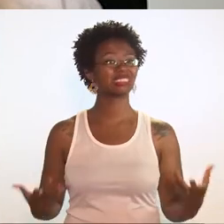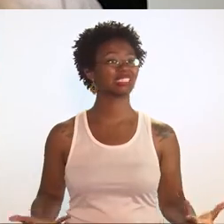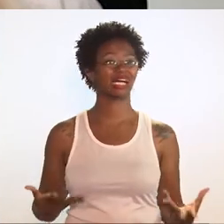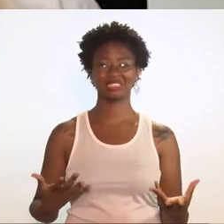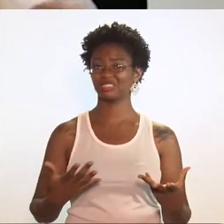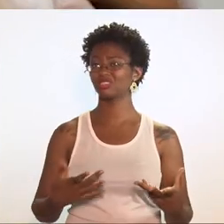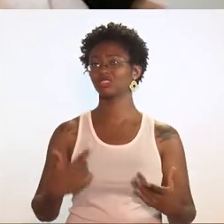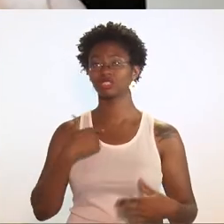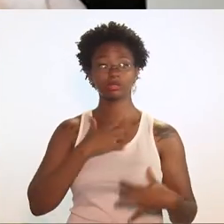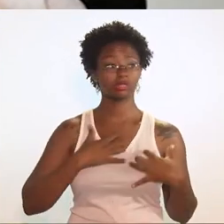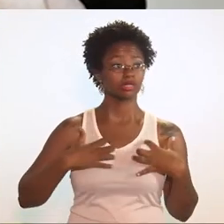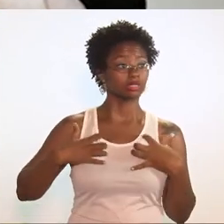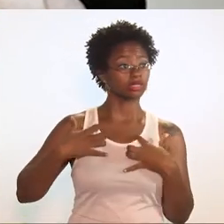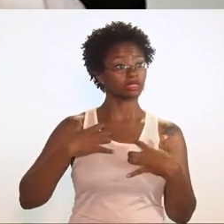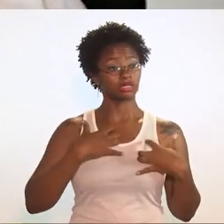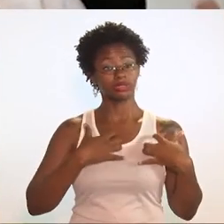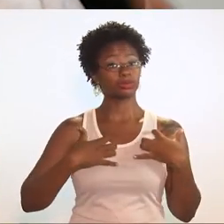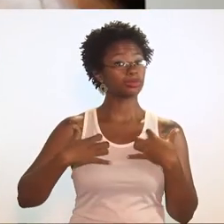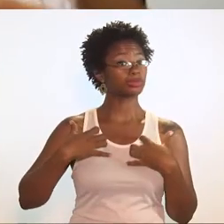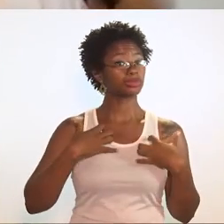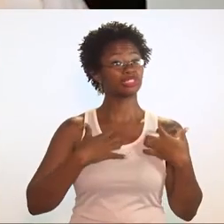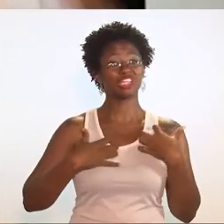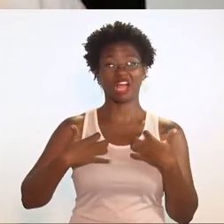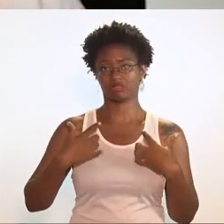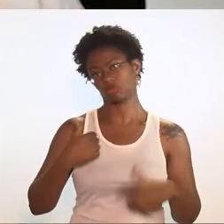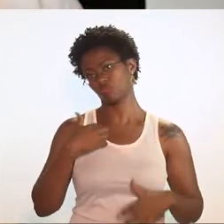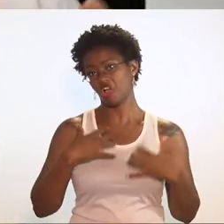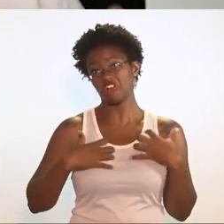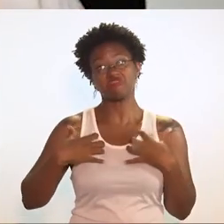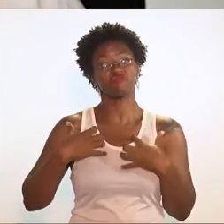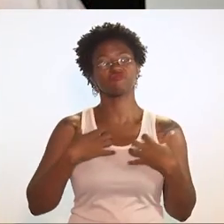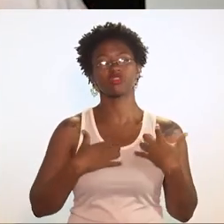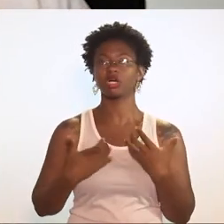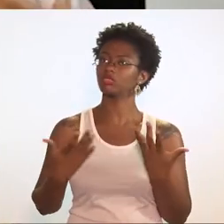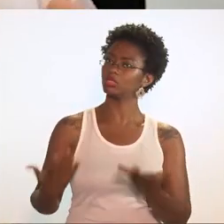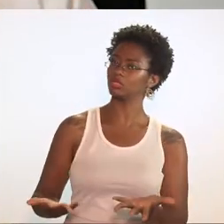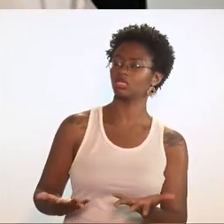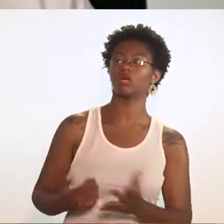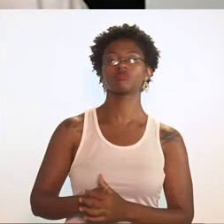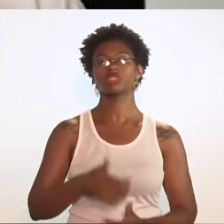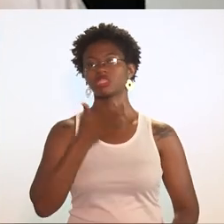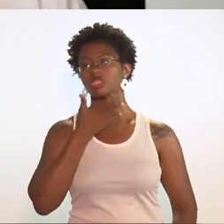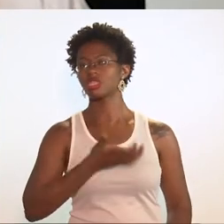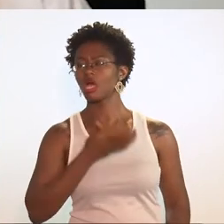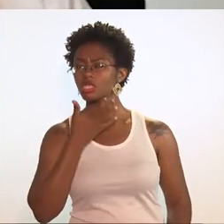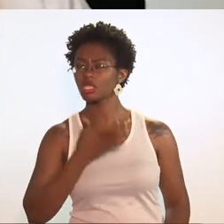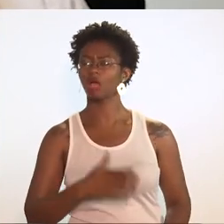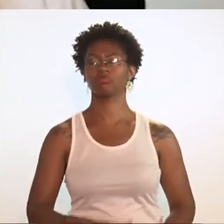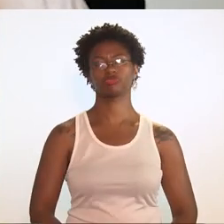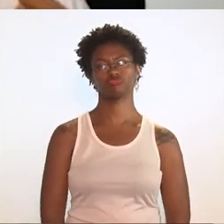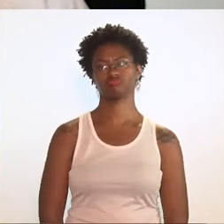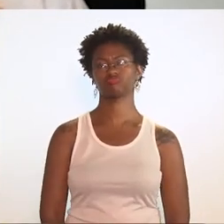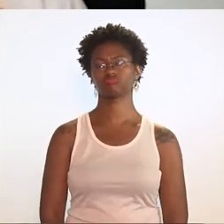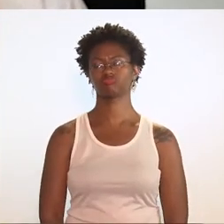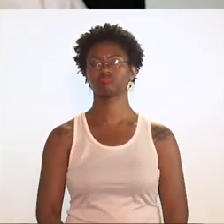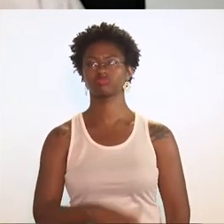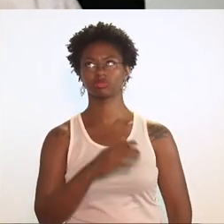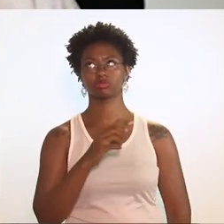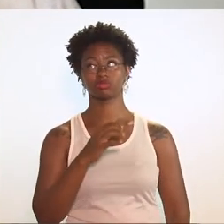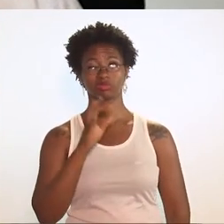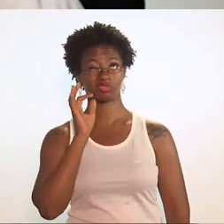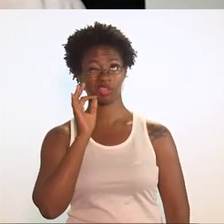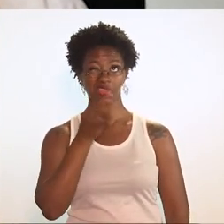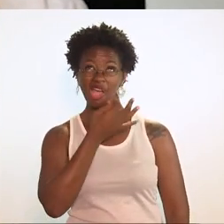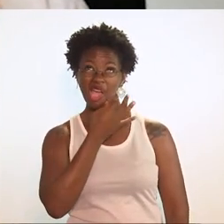necessidade incrível, uma demanda imensa, e fico agoniada e angustiada. E aí, em pleno